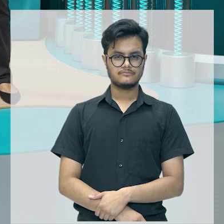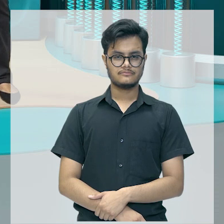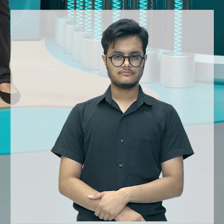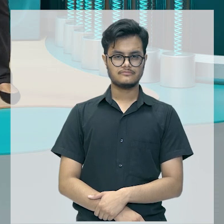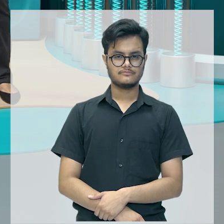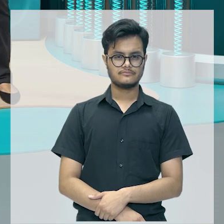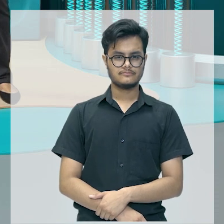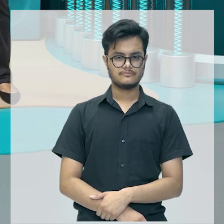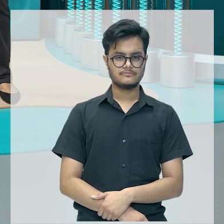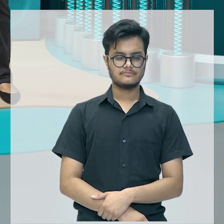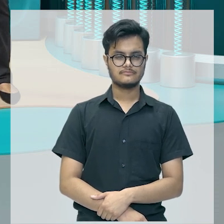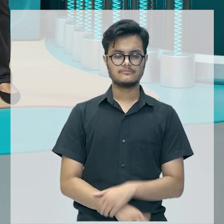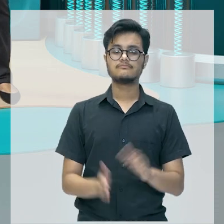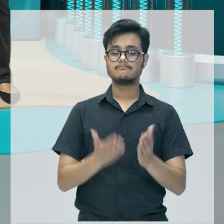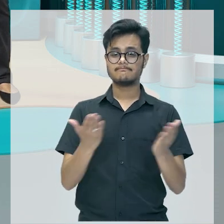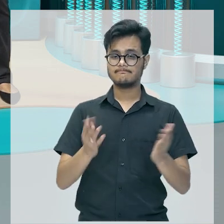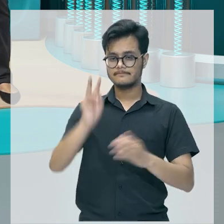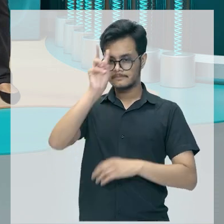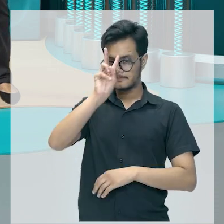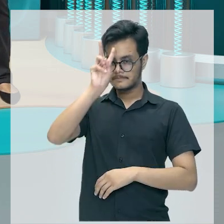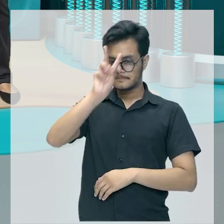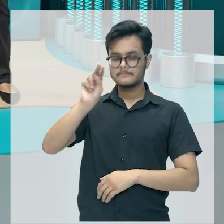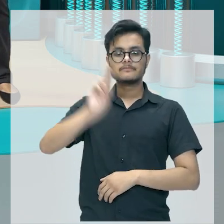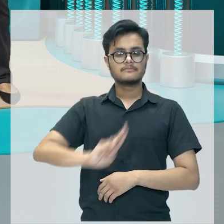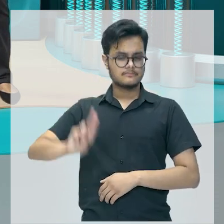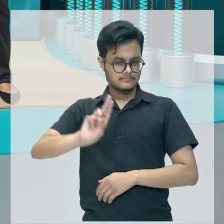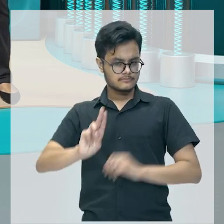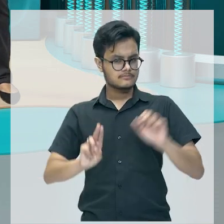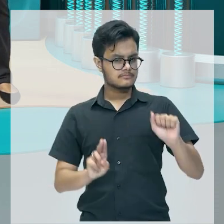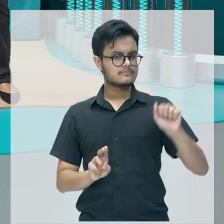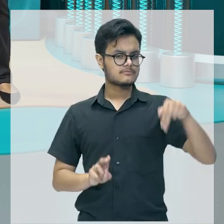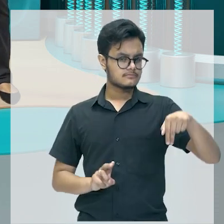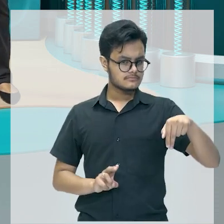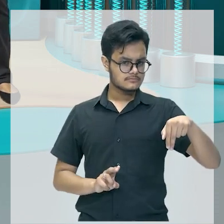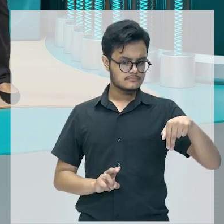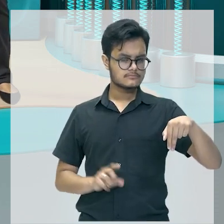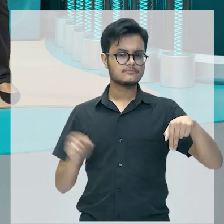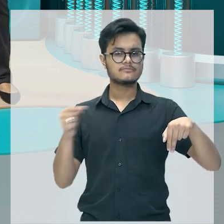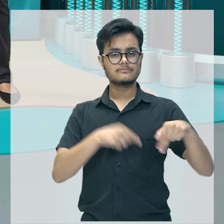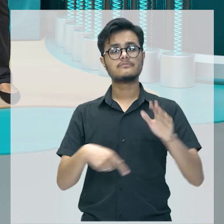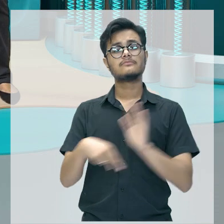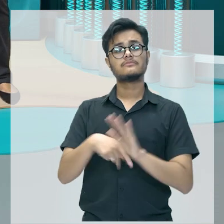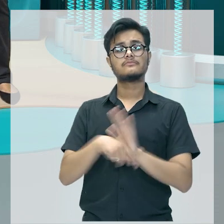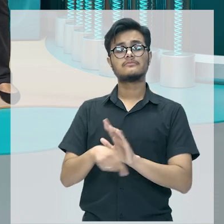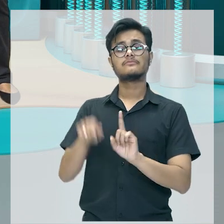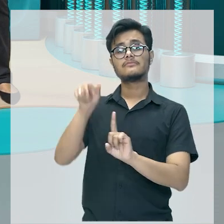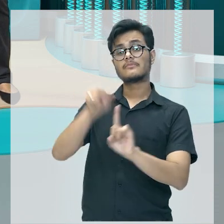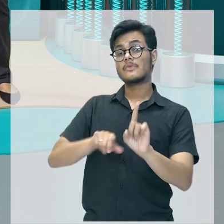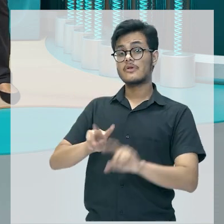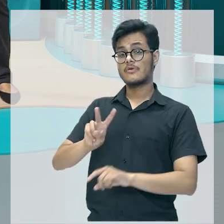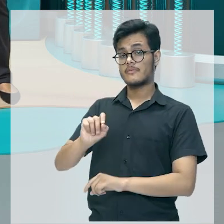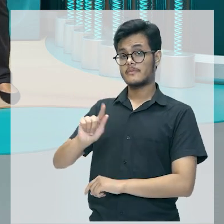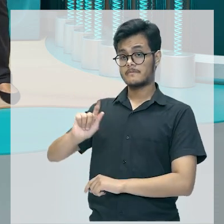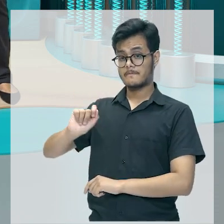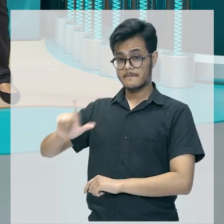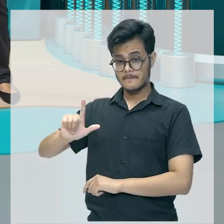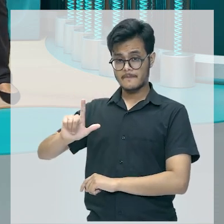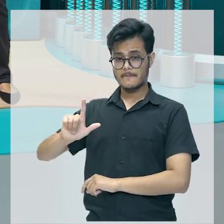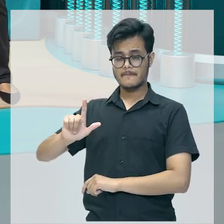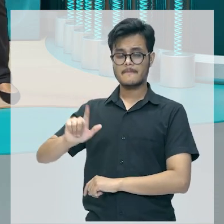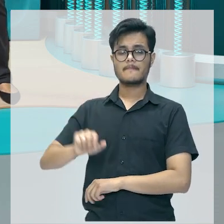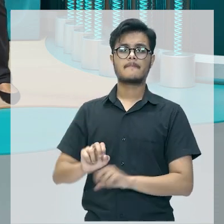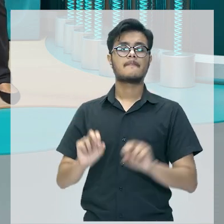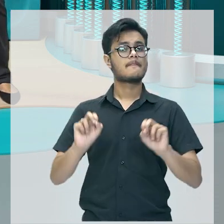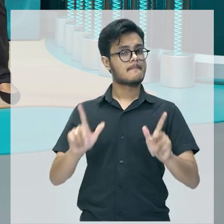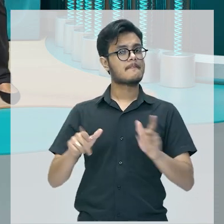Então, lembrando, né? Este artigo indefinido an, ele é utilizado quando? Antes